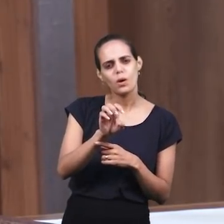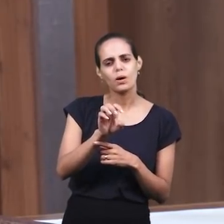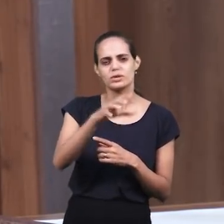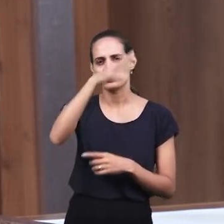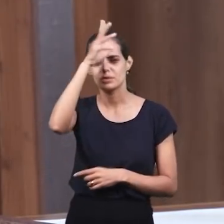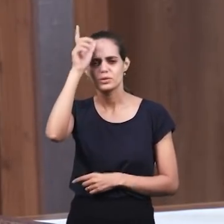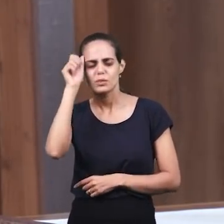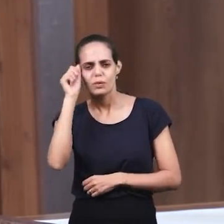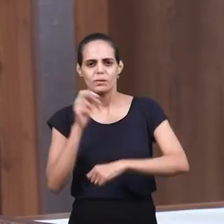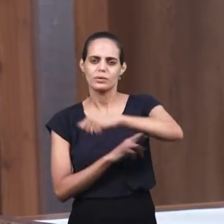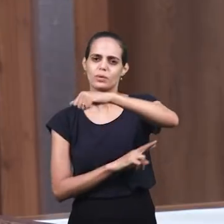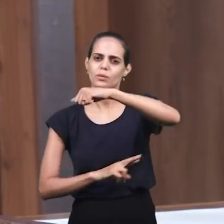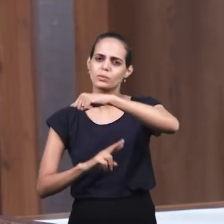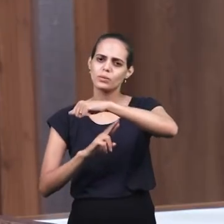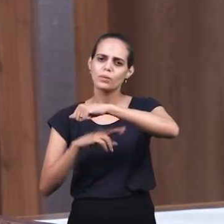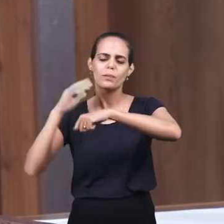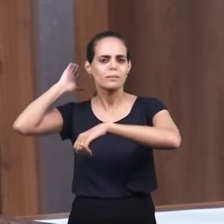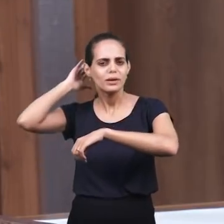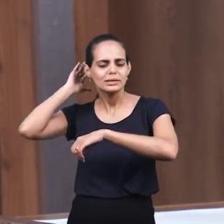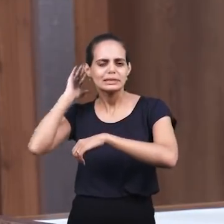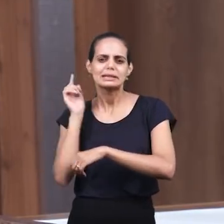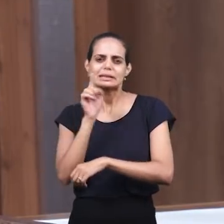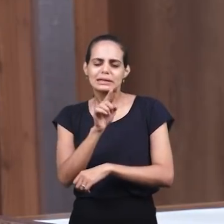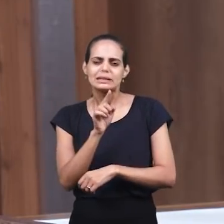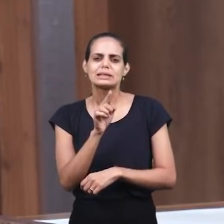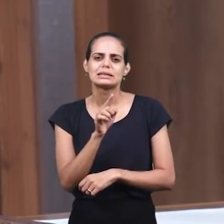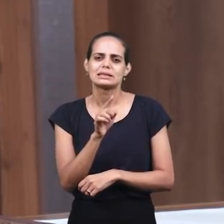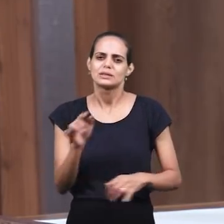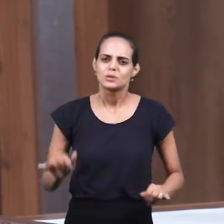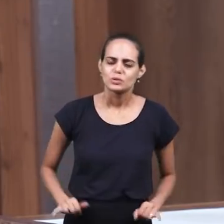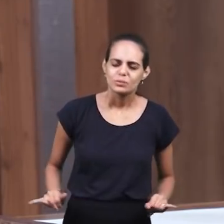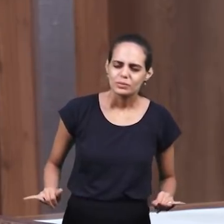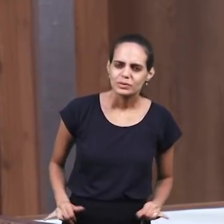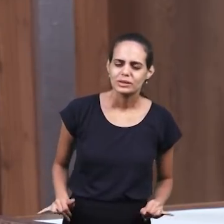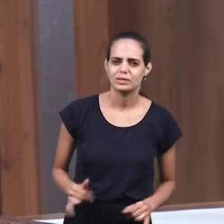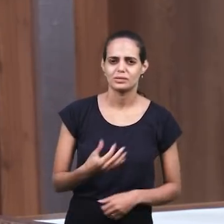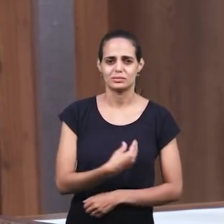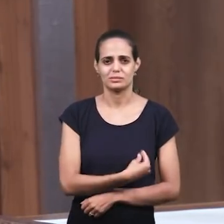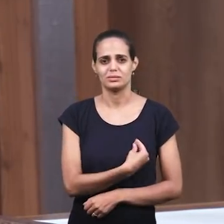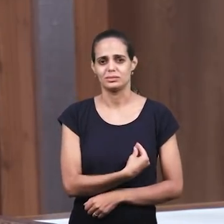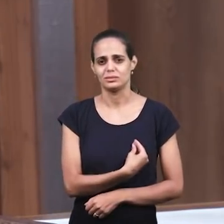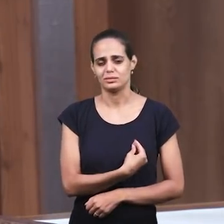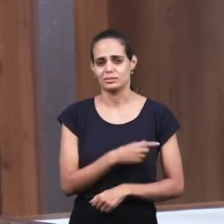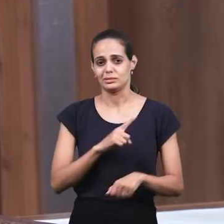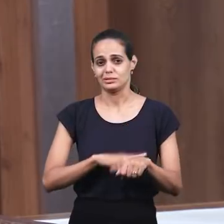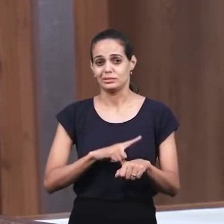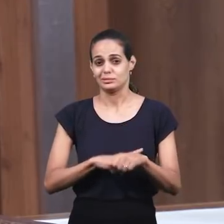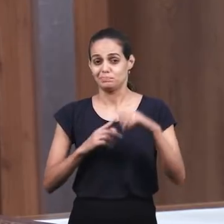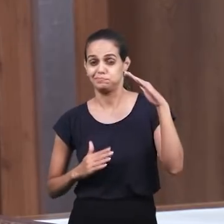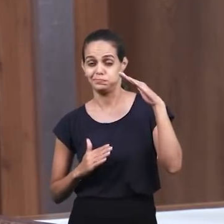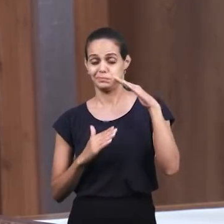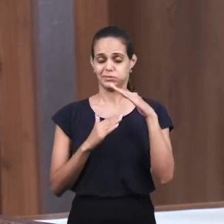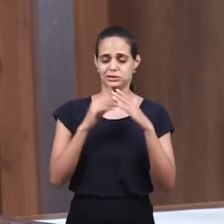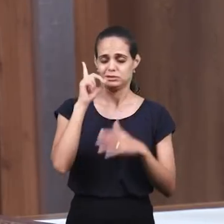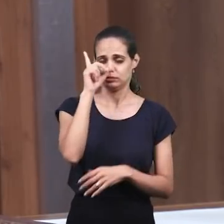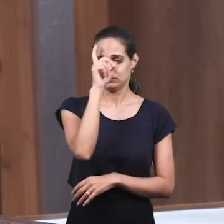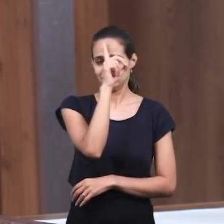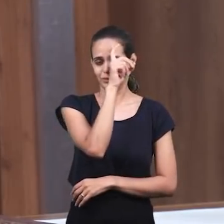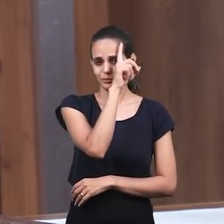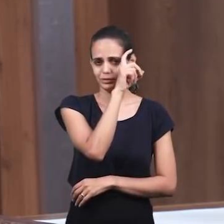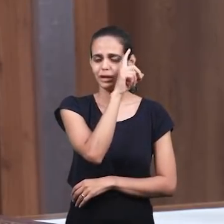do Amazonas, de Rondônia, do Pará, que estão vivendo um momento de maior crise, de maior